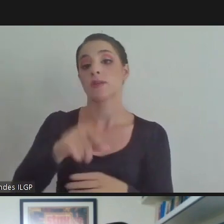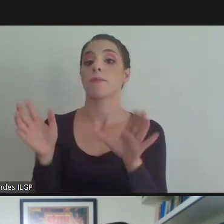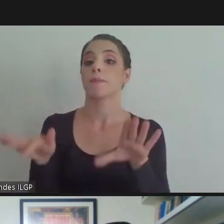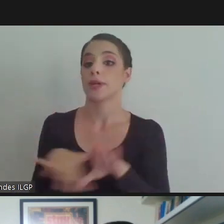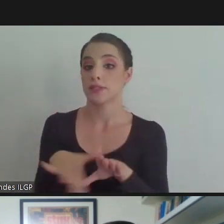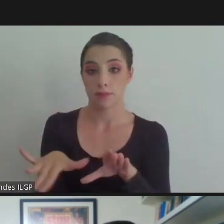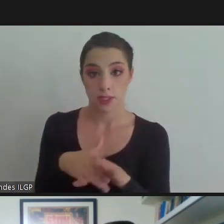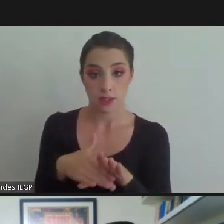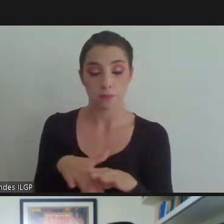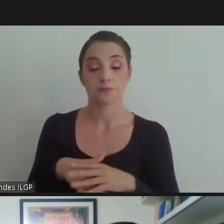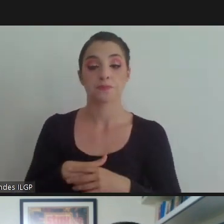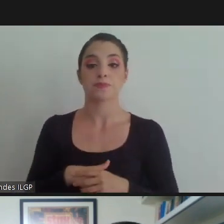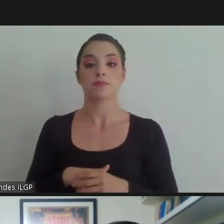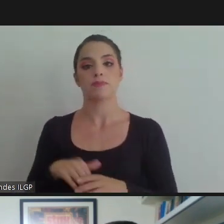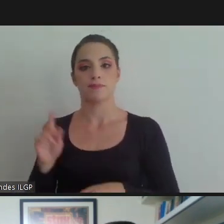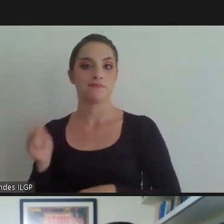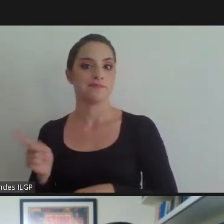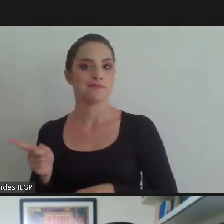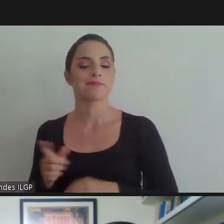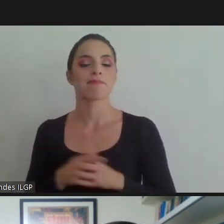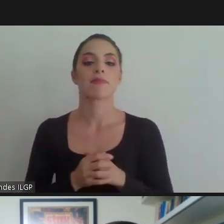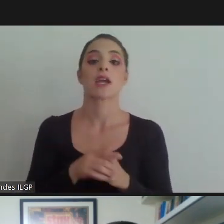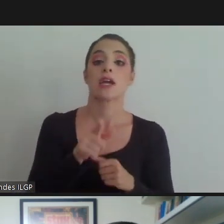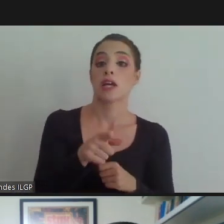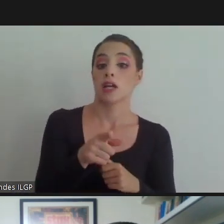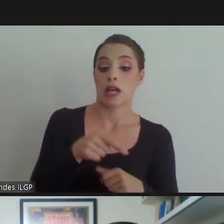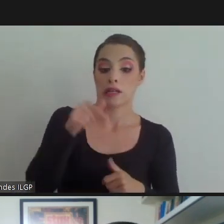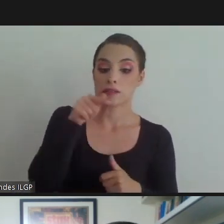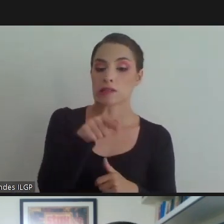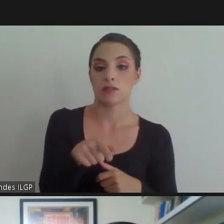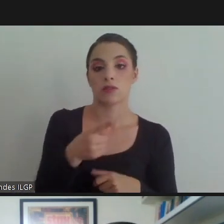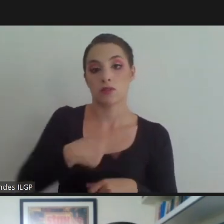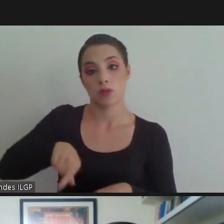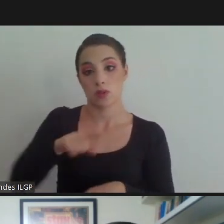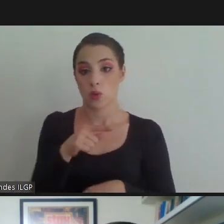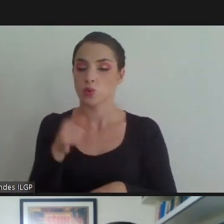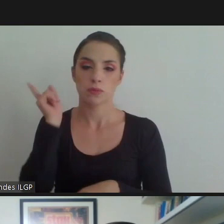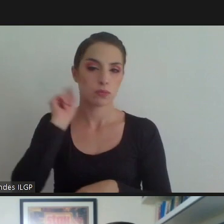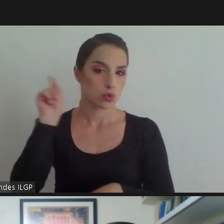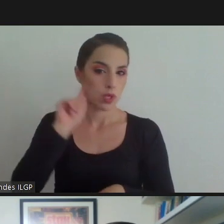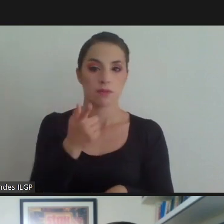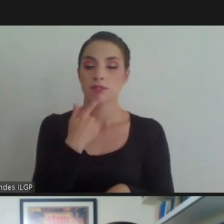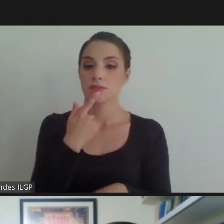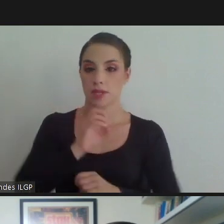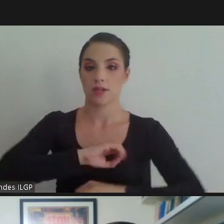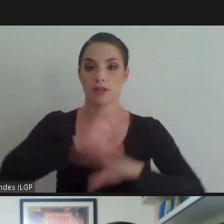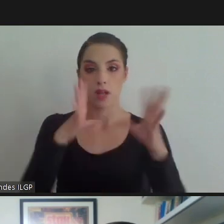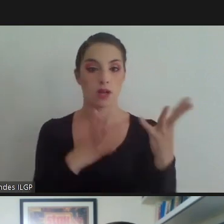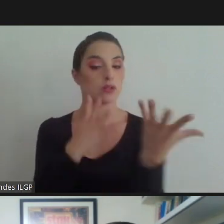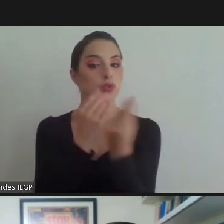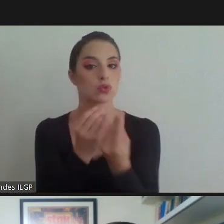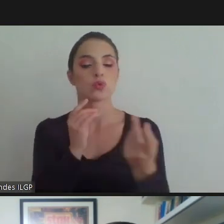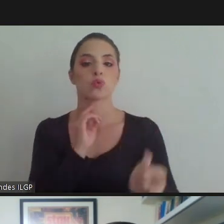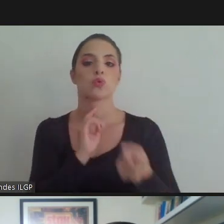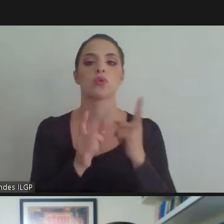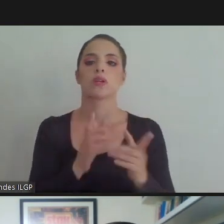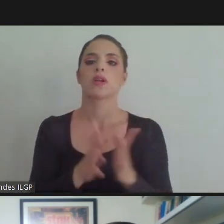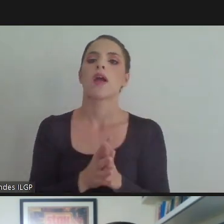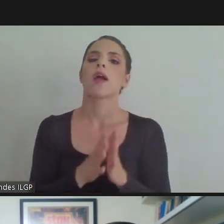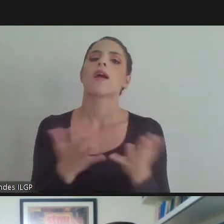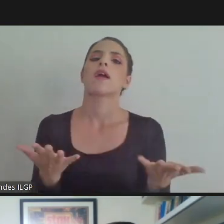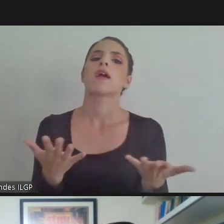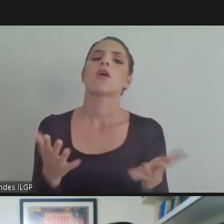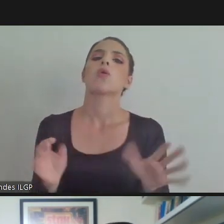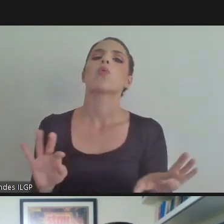participação. Exato. E aquilo que nós também, que era importante percebermos aqui em conjunto é impactos